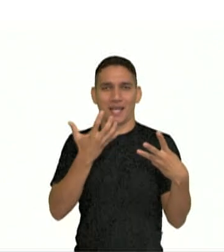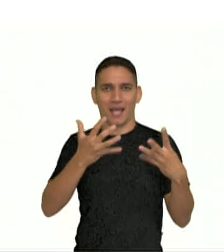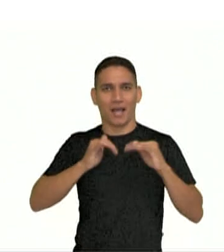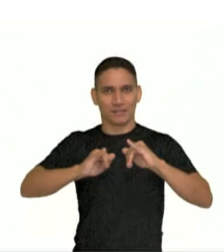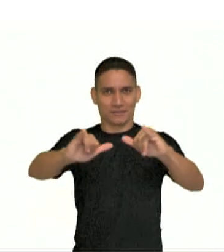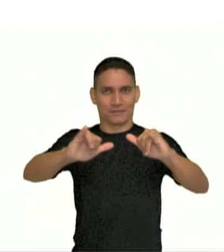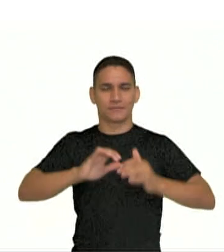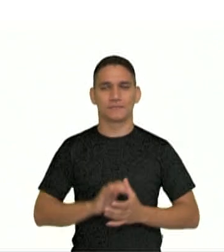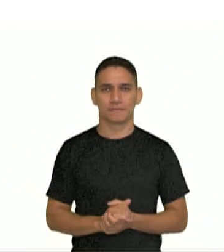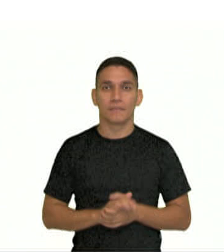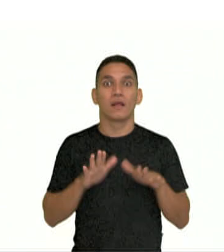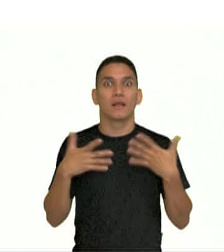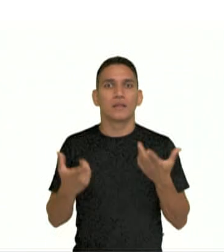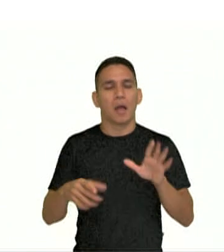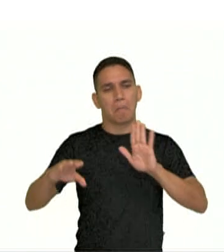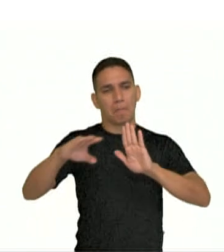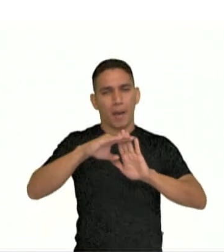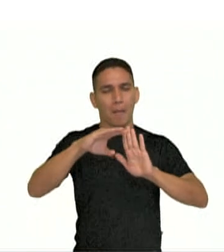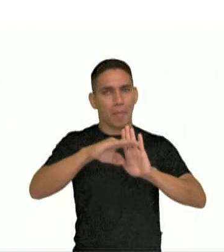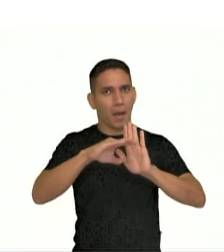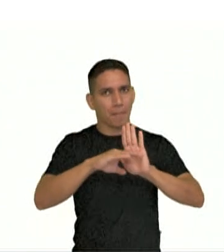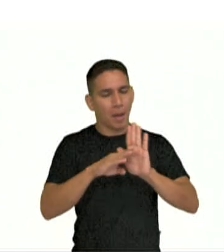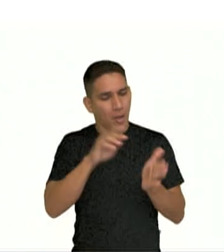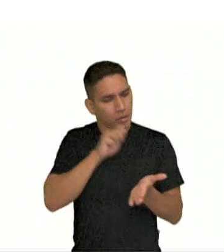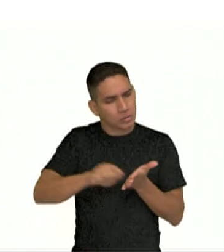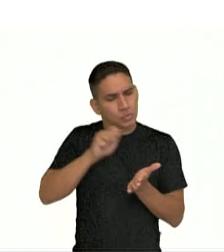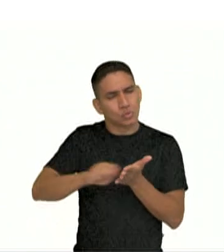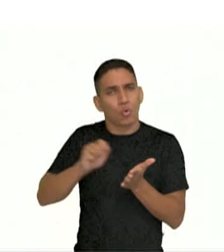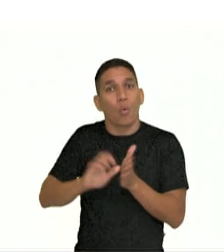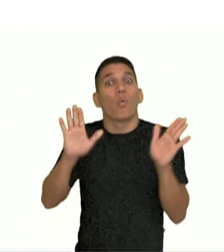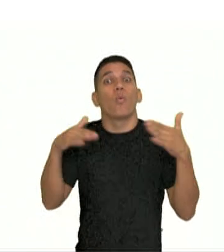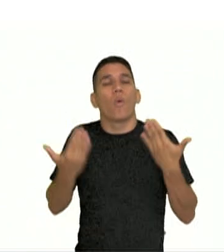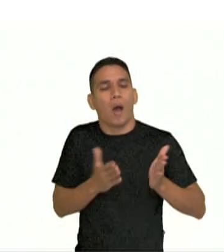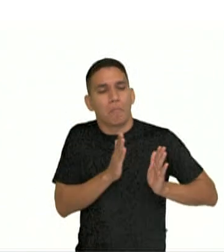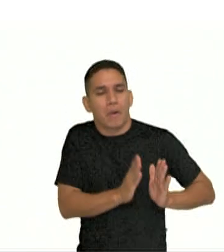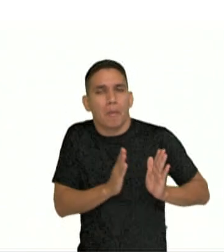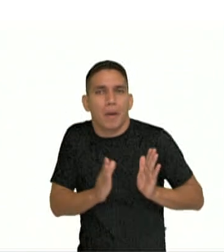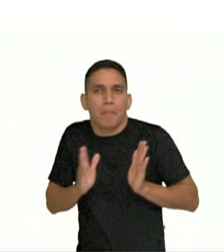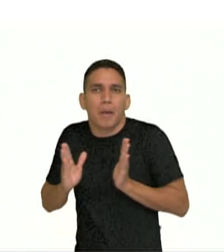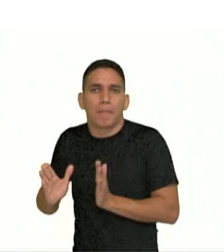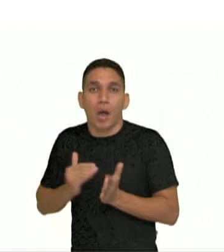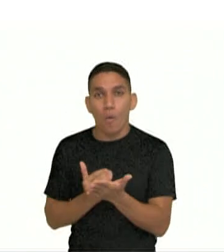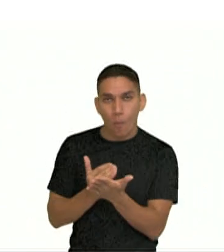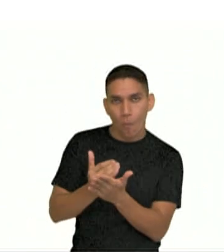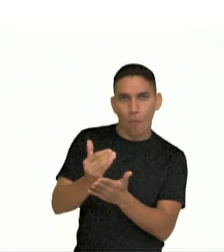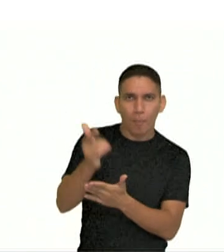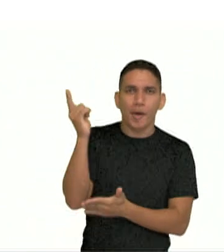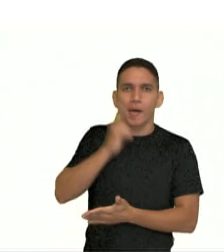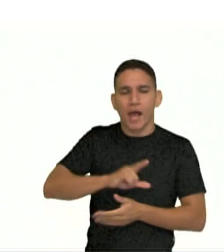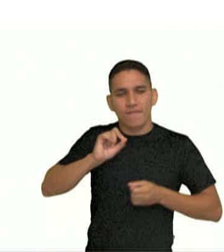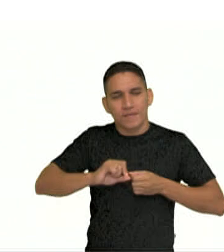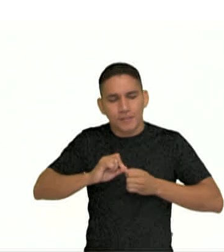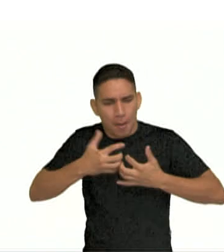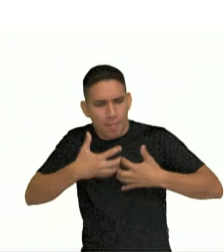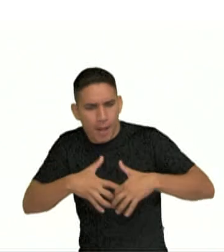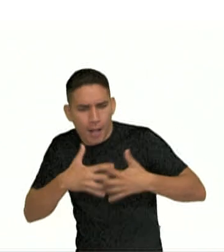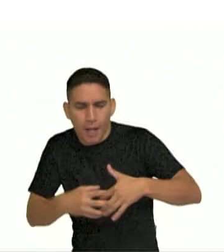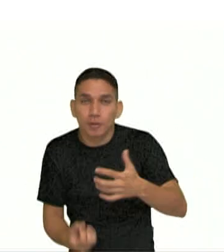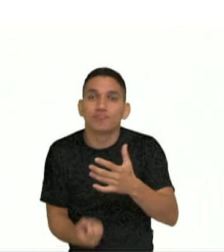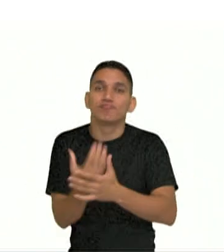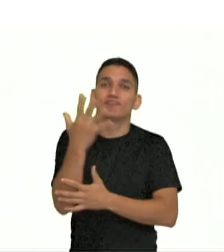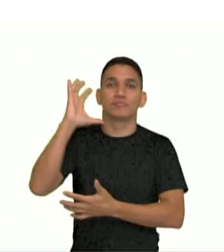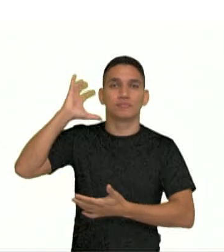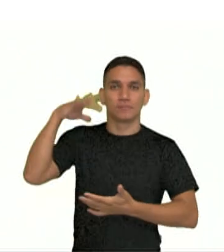falar. Em tópicos, escreva quais são os passos iniciais para a elaboração de um